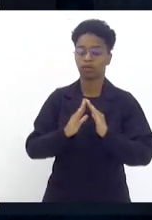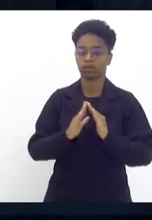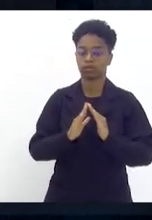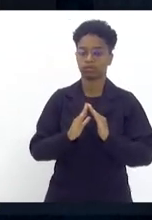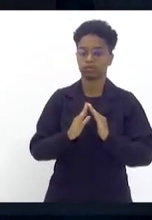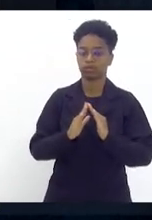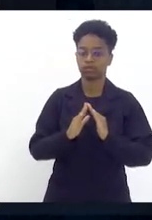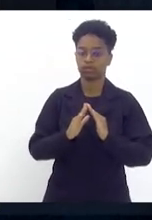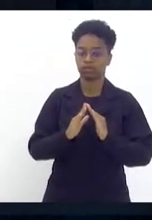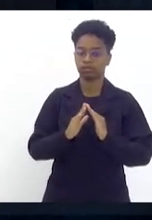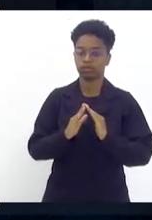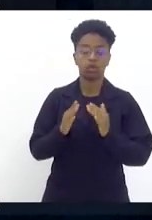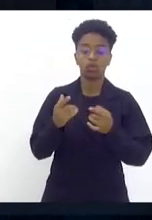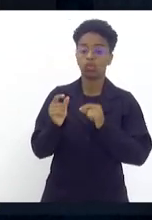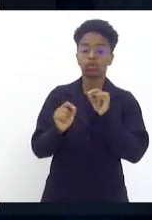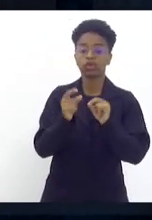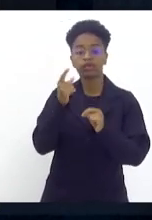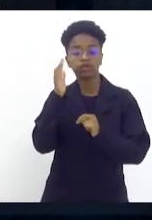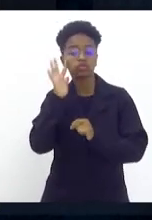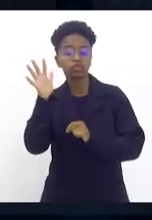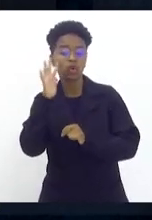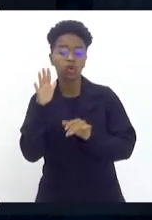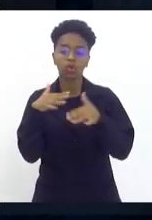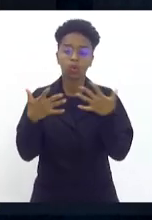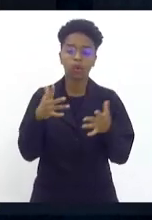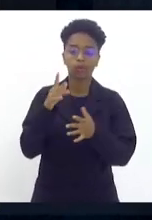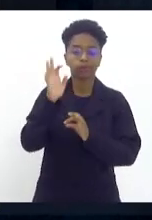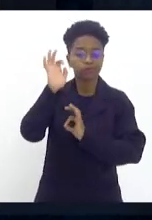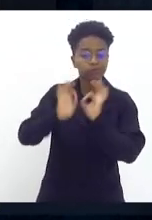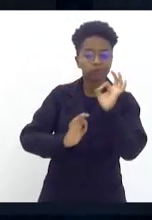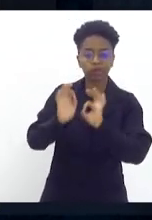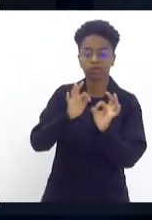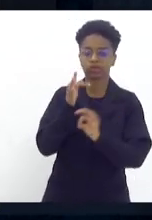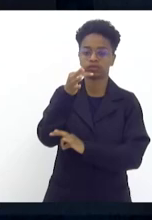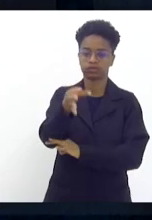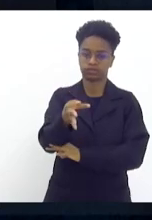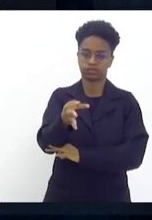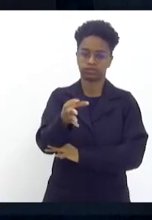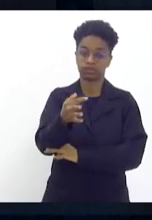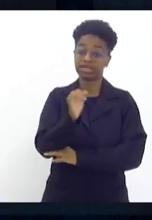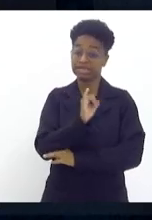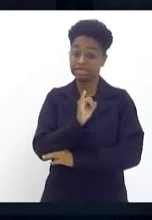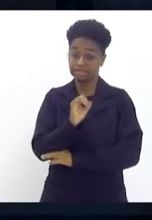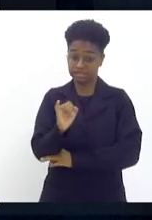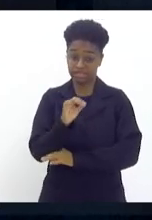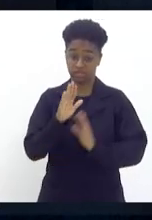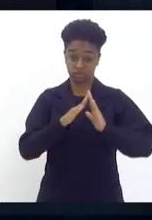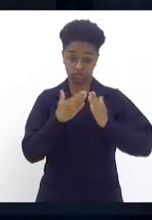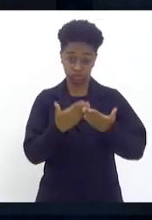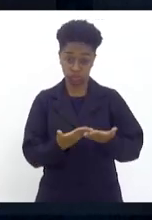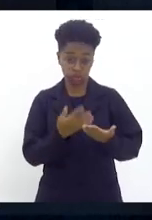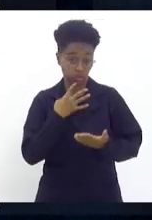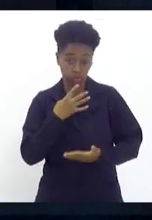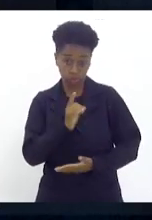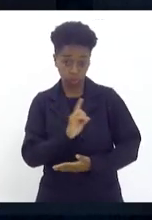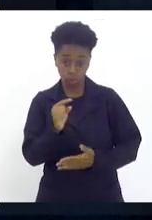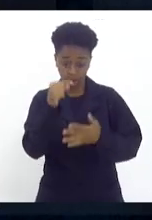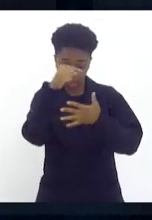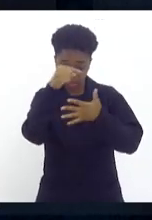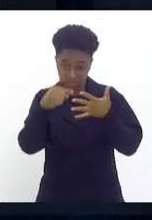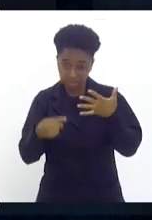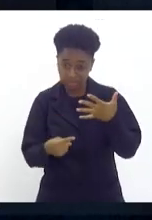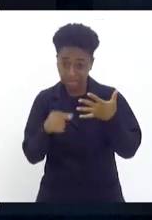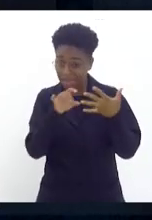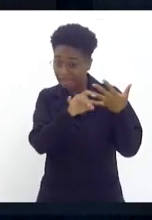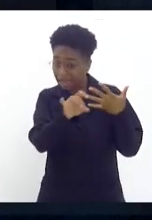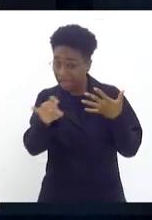o que, que ela aspira, quais são os seus planos. Se eu tenho uma escola que desconhece isso de